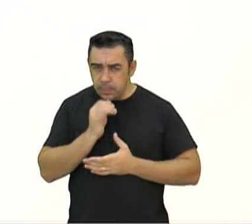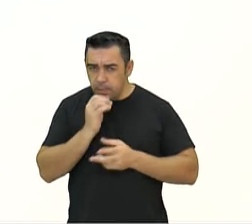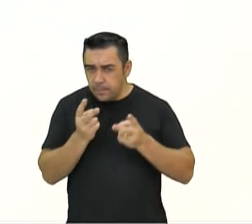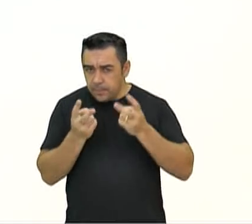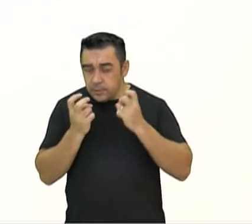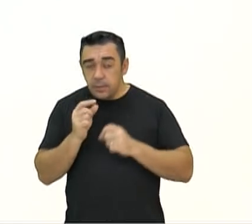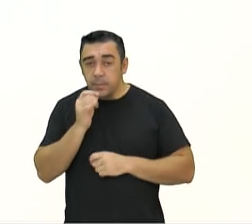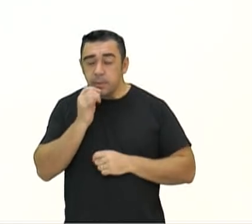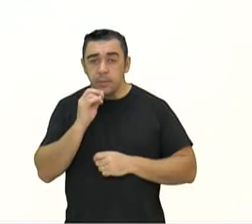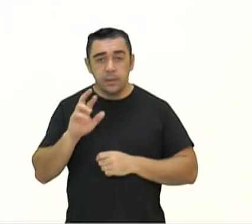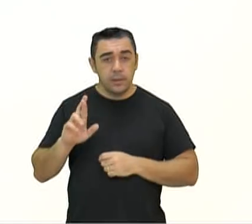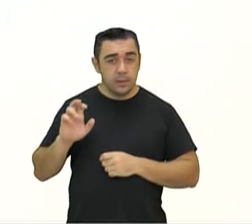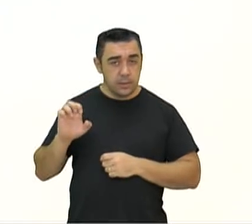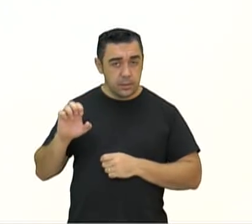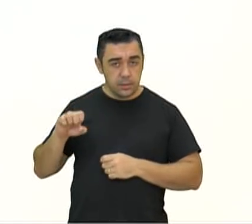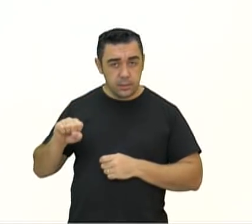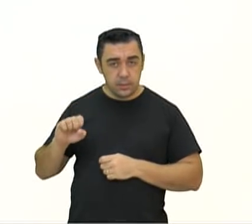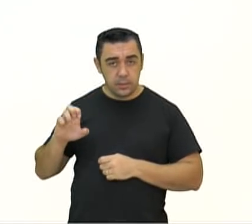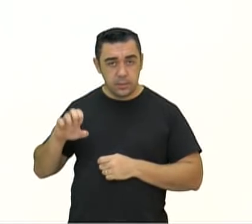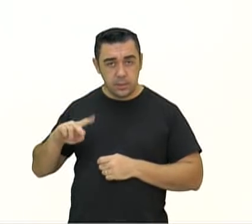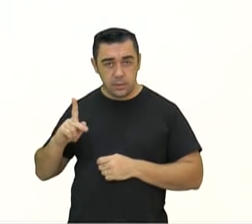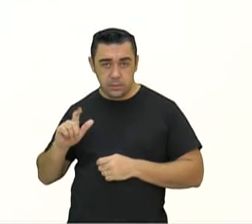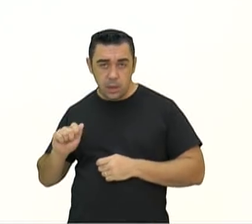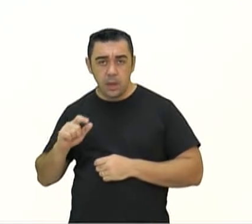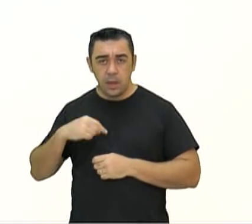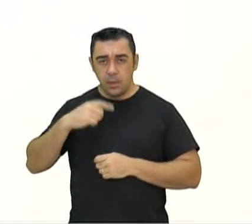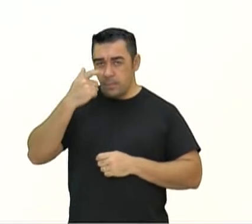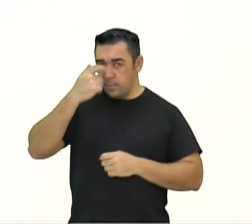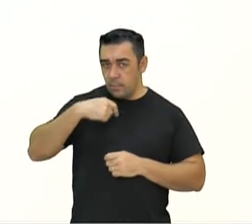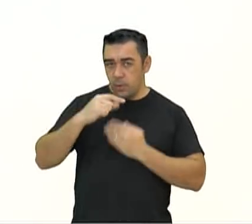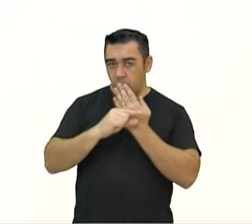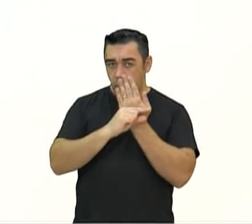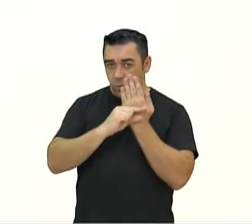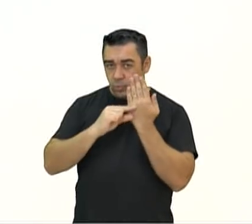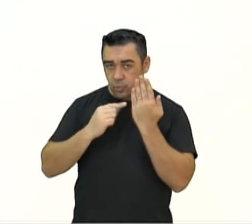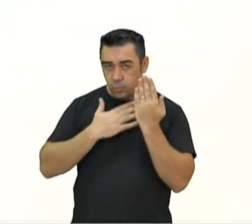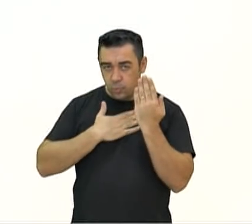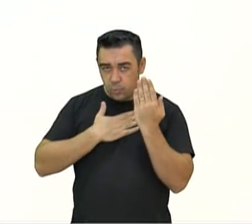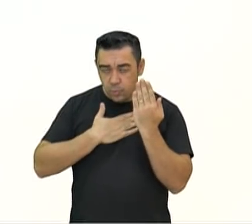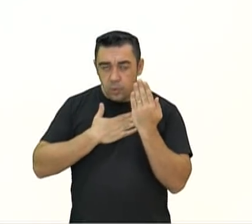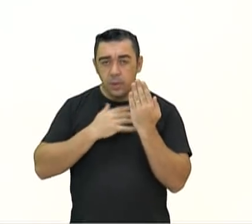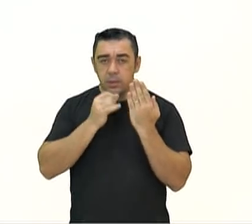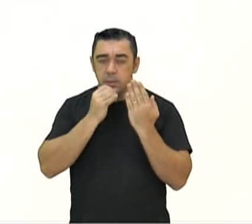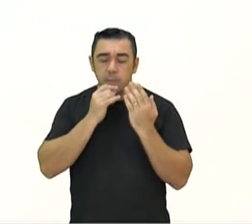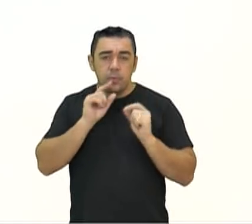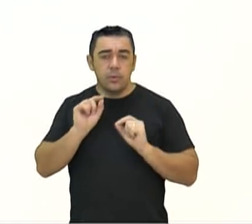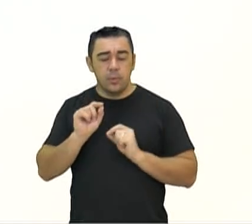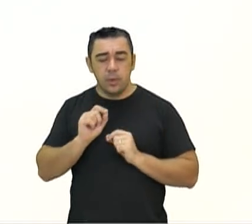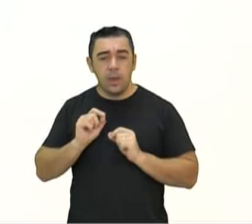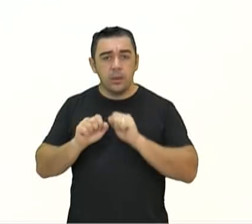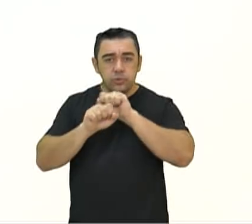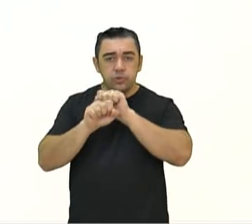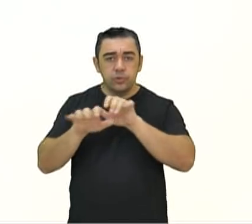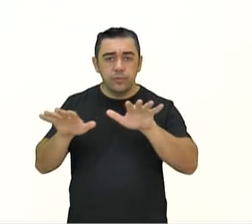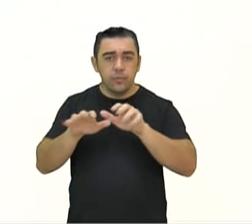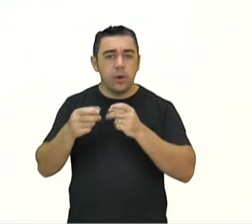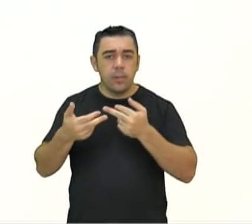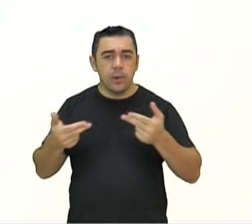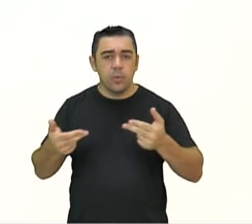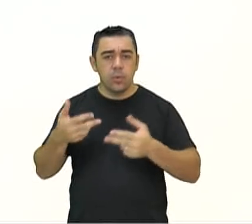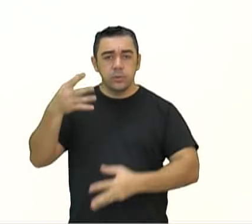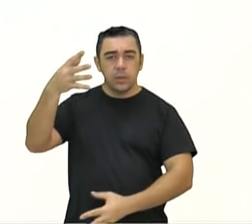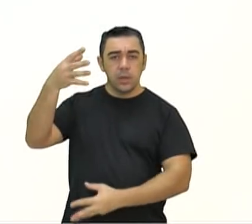percebam que a resenha ela é feita por um resenhador, né, um autor, uma pessoa que pretende fazer a divulgação de uma determinada